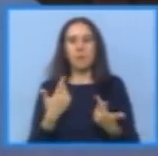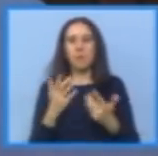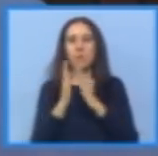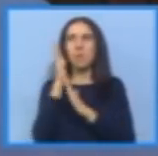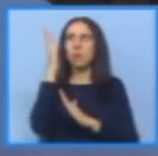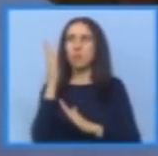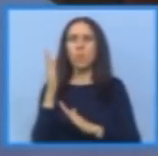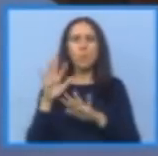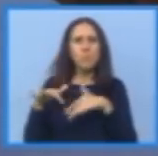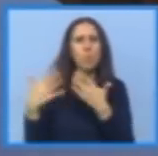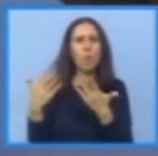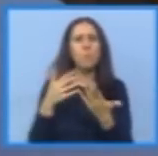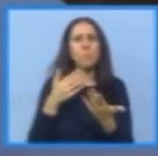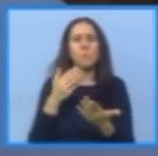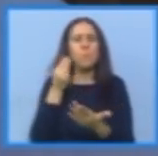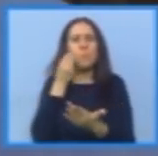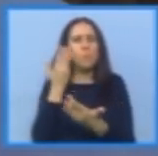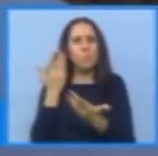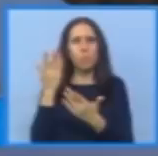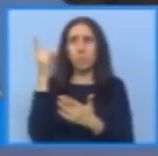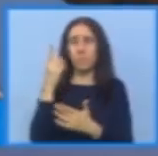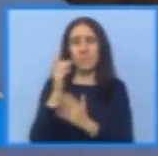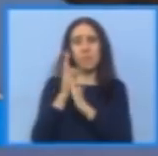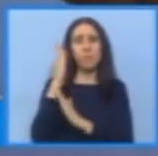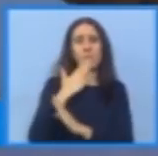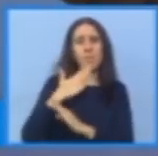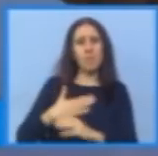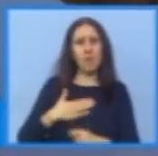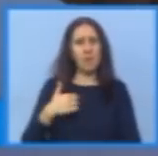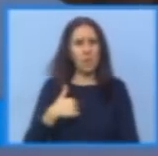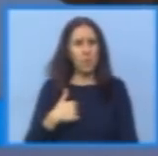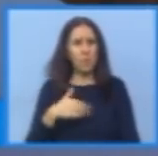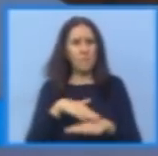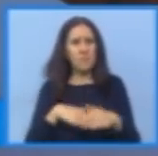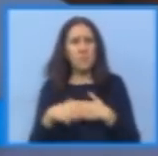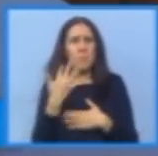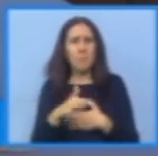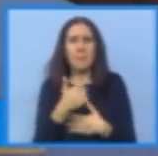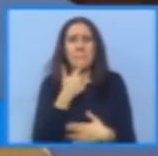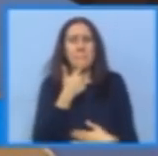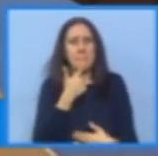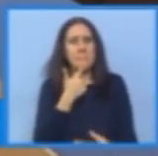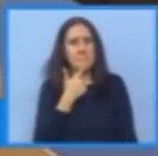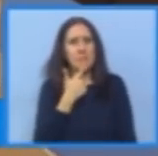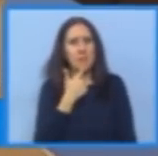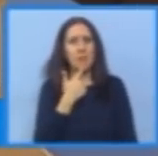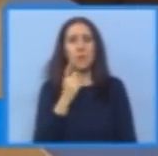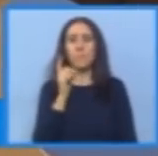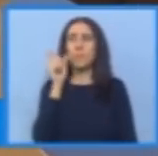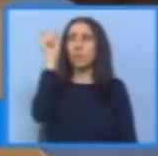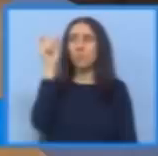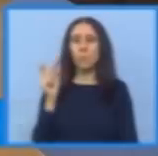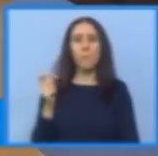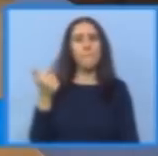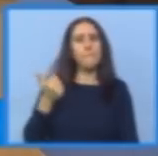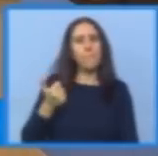Deus, permitiste isto? Como é que tu, Deus, me deste a capacidade de eu fazer isto tão mal? Quer dizer, como é que é possível que tu sejas tão